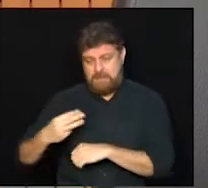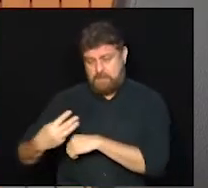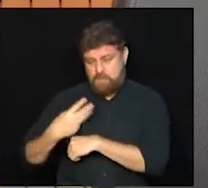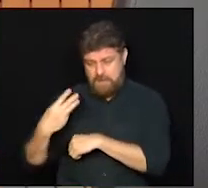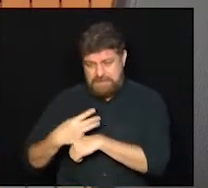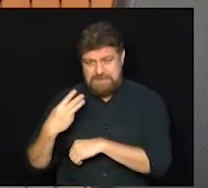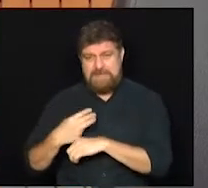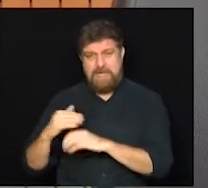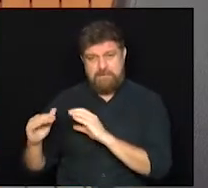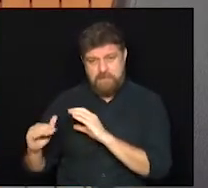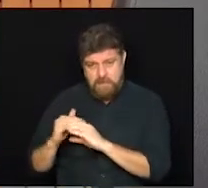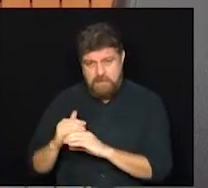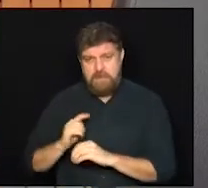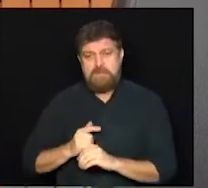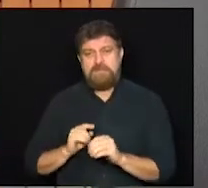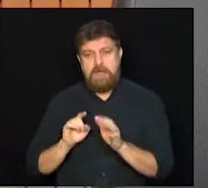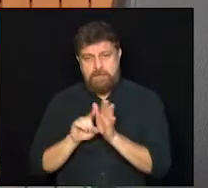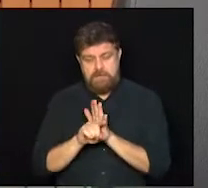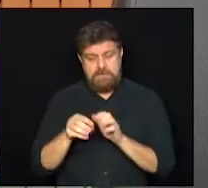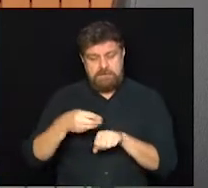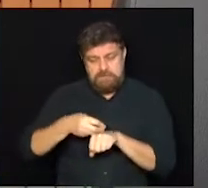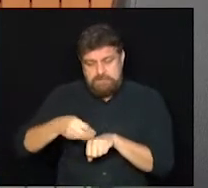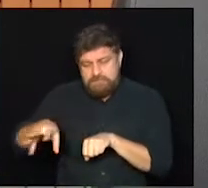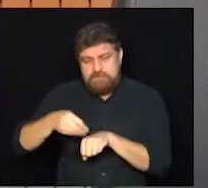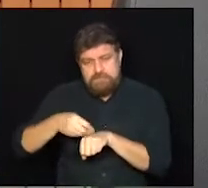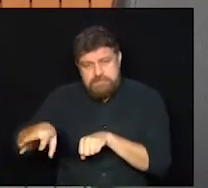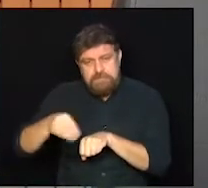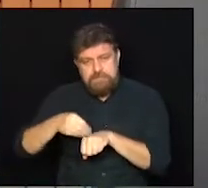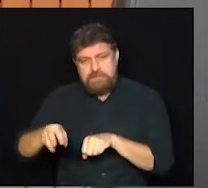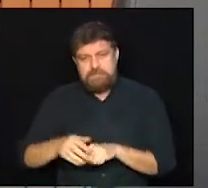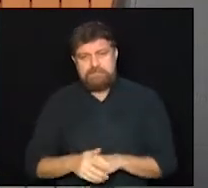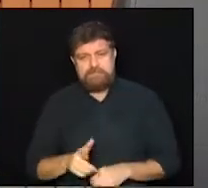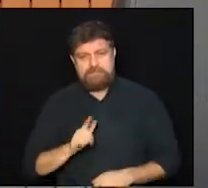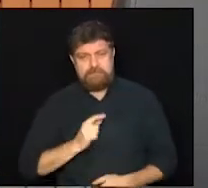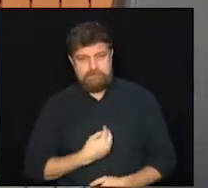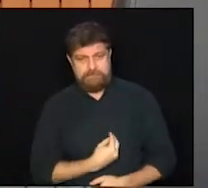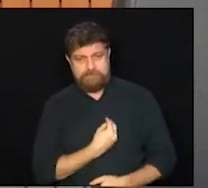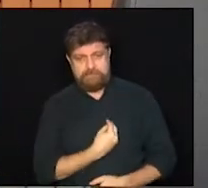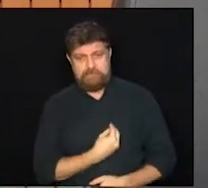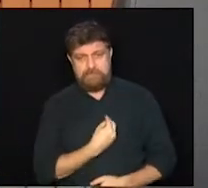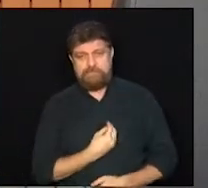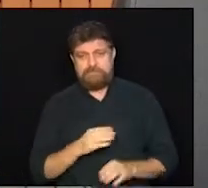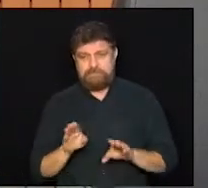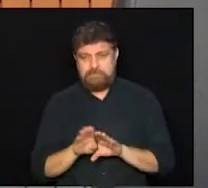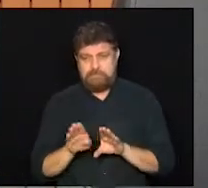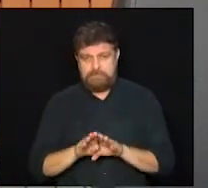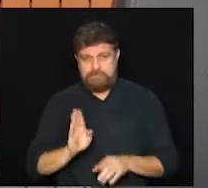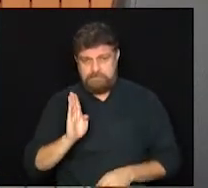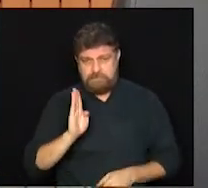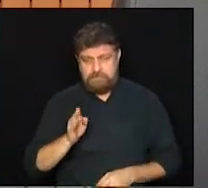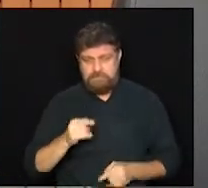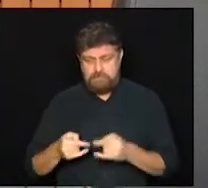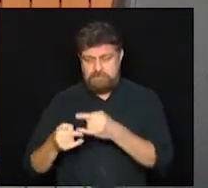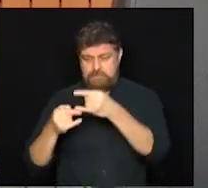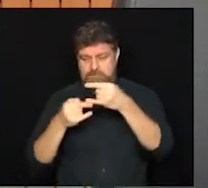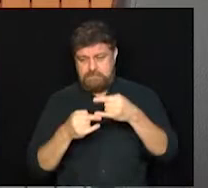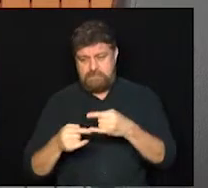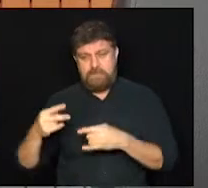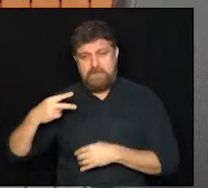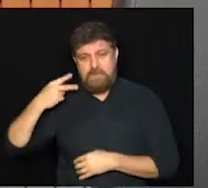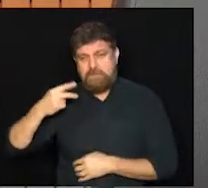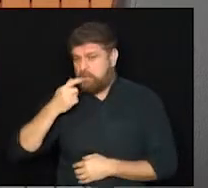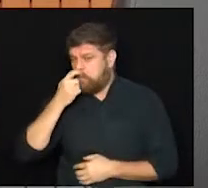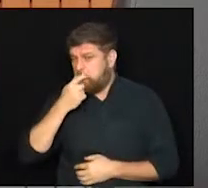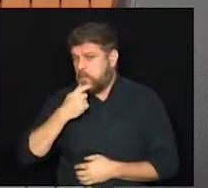redes sociais, né? E está aqui conosco também acompanhando, já se plugando, o vereador Marrom Cunha aqui no